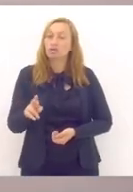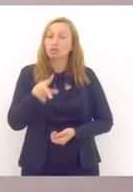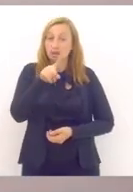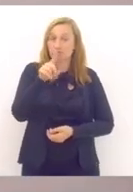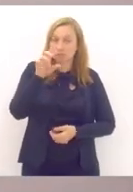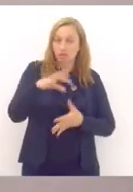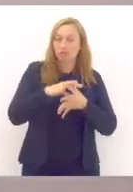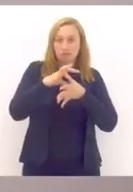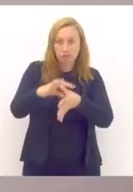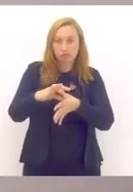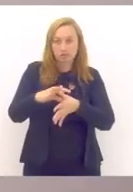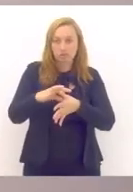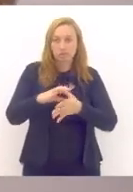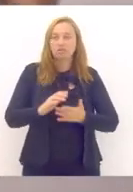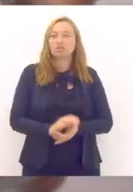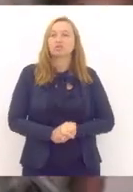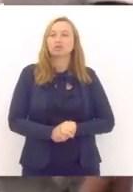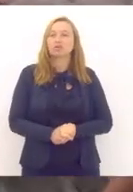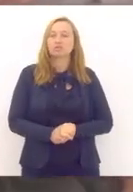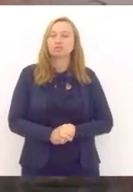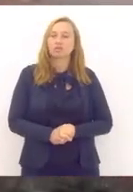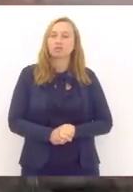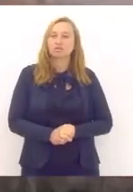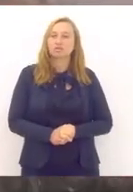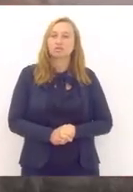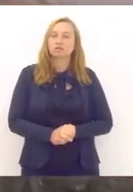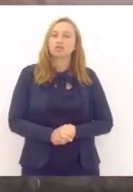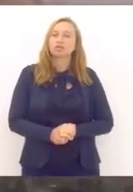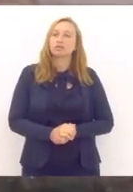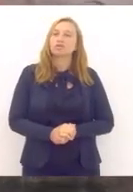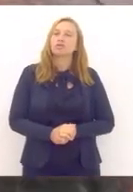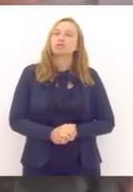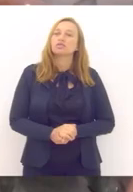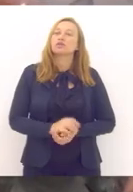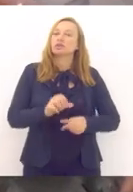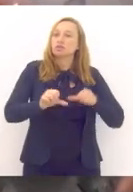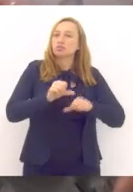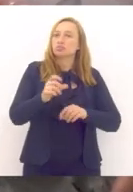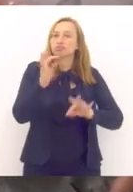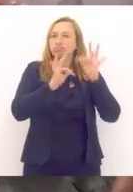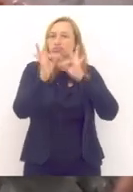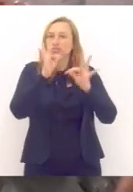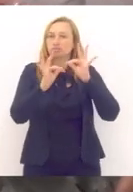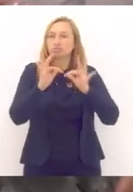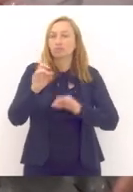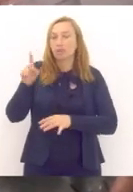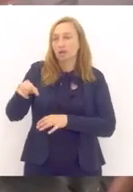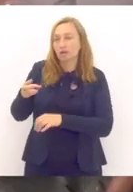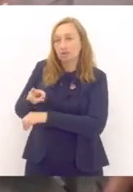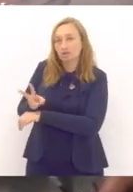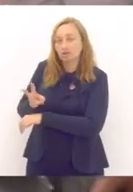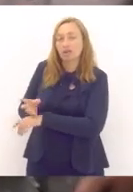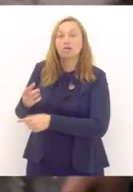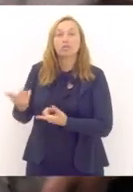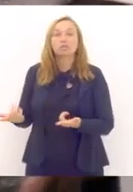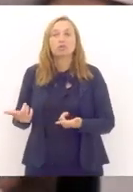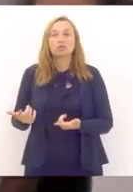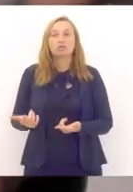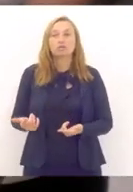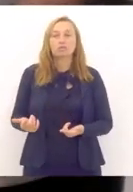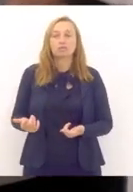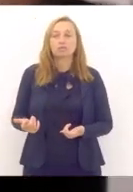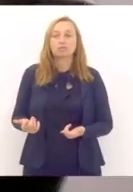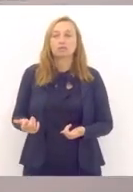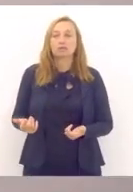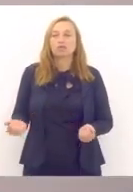liderança, e o grosso ali do virar o cimento, que muda a tecnologia e tal, aí é terceiro. Isso tudo feito no âmbito de um TAC